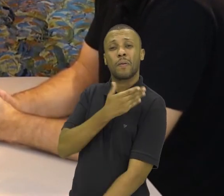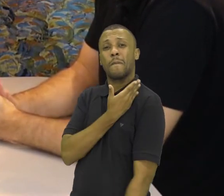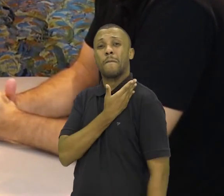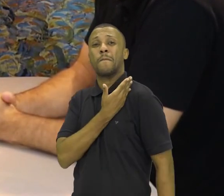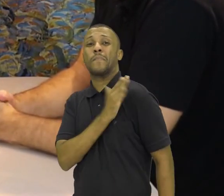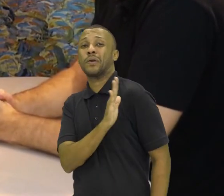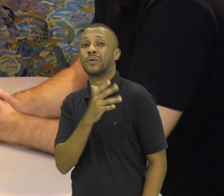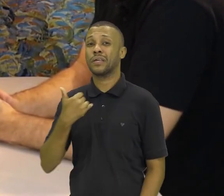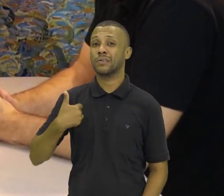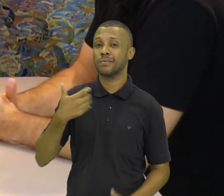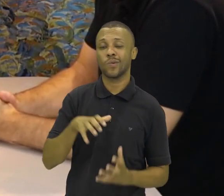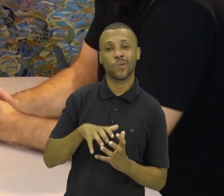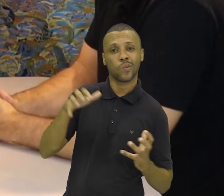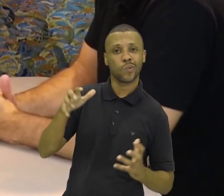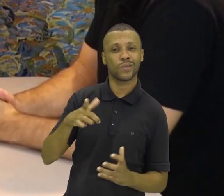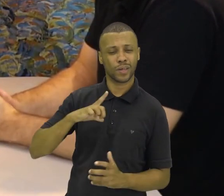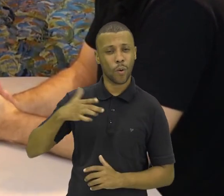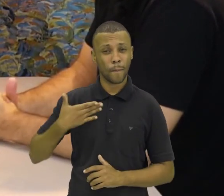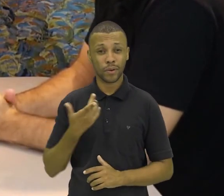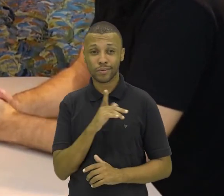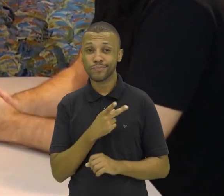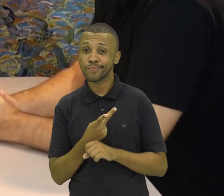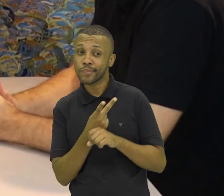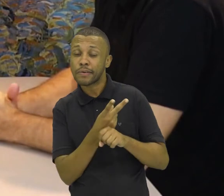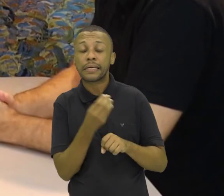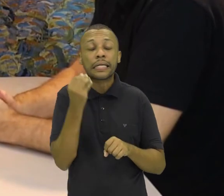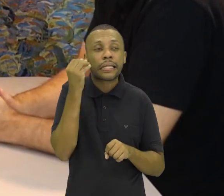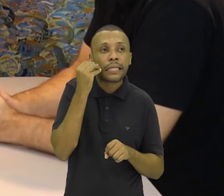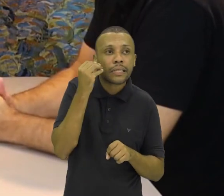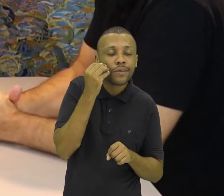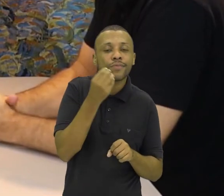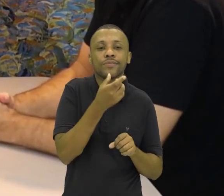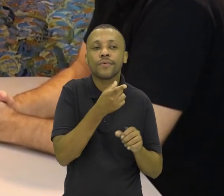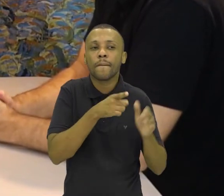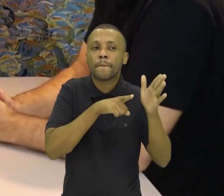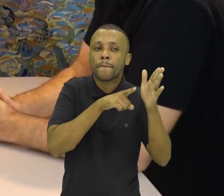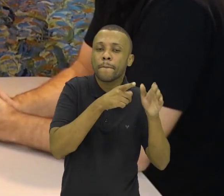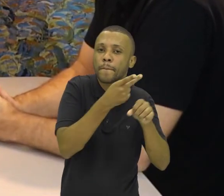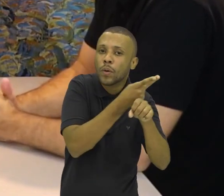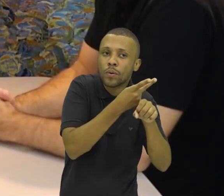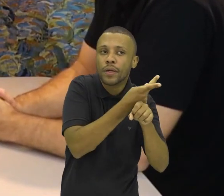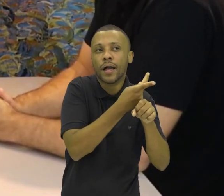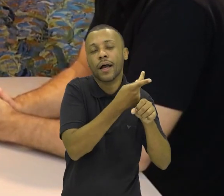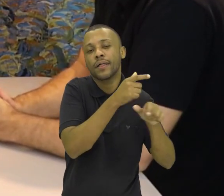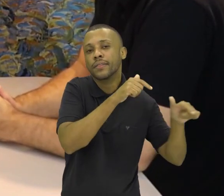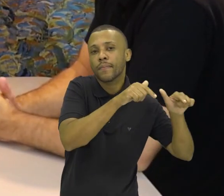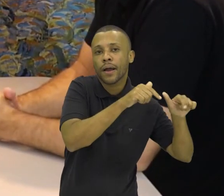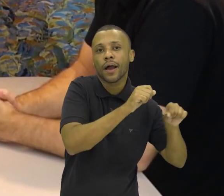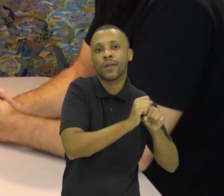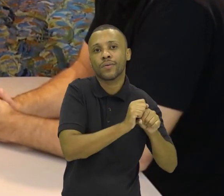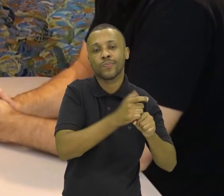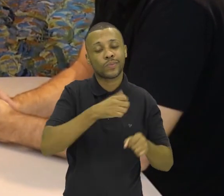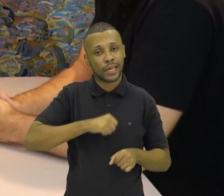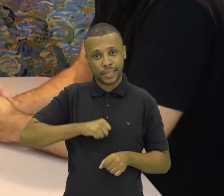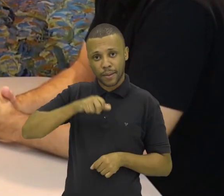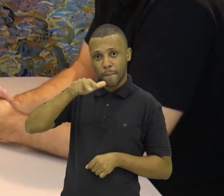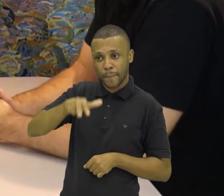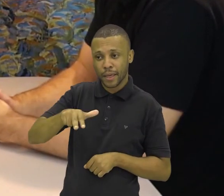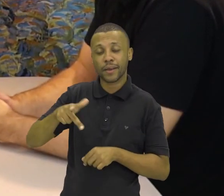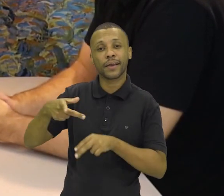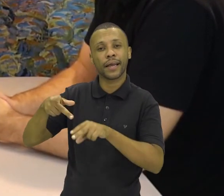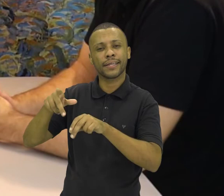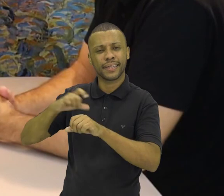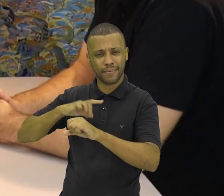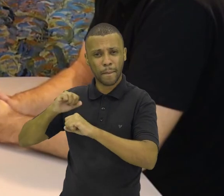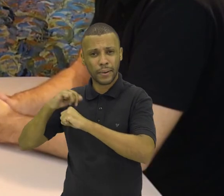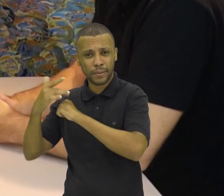Paulo que foi procurar emprego voltando de uma tentativa de ficar em Portugal. Quando voltou por causa da